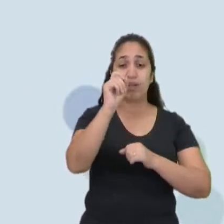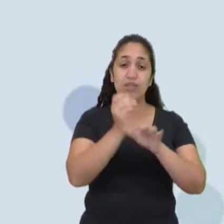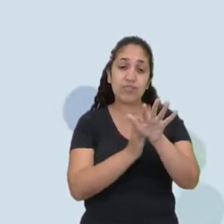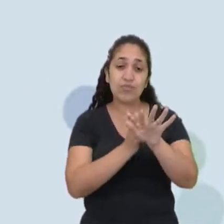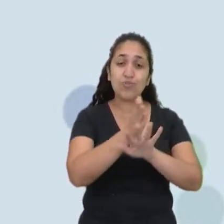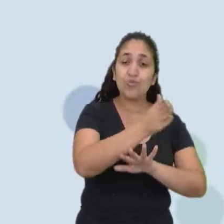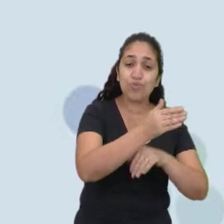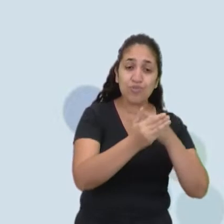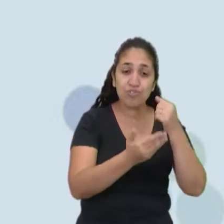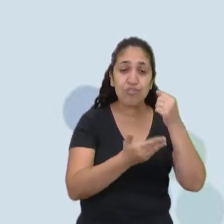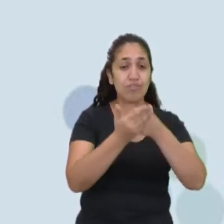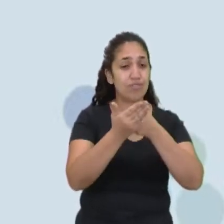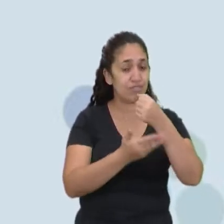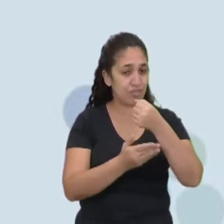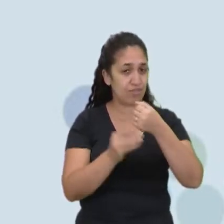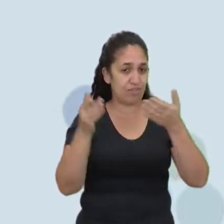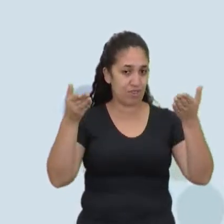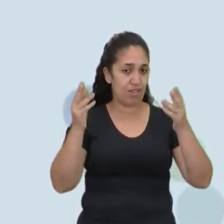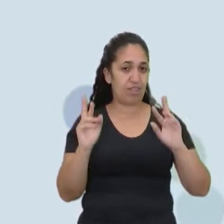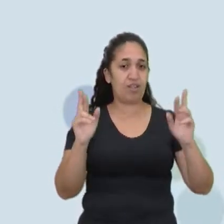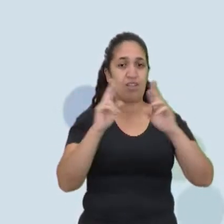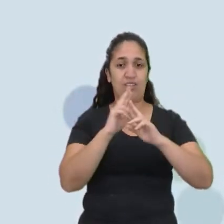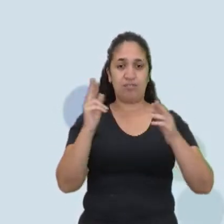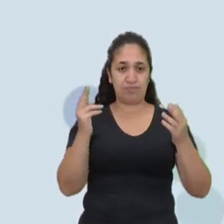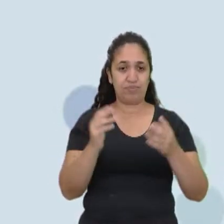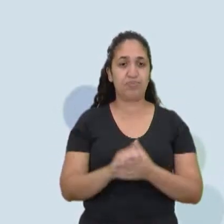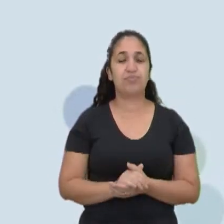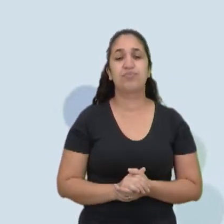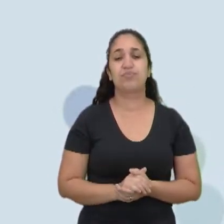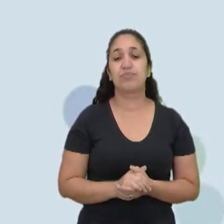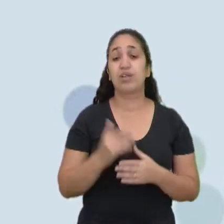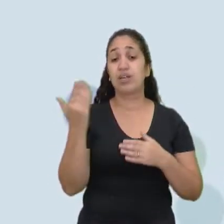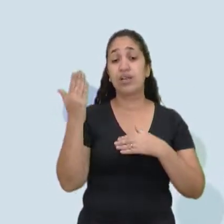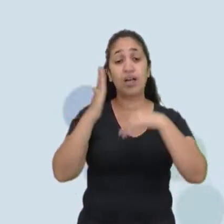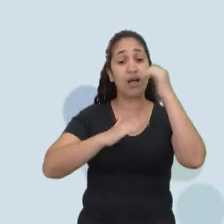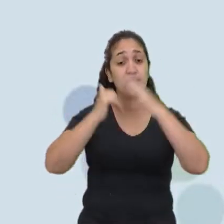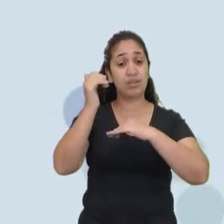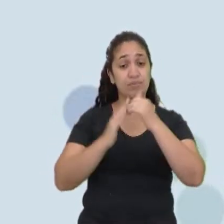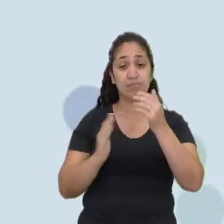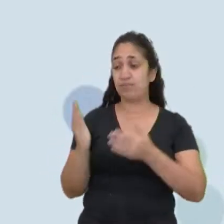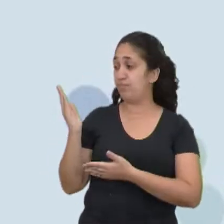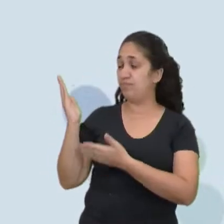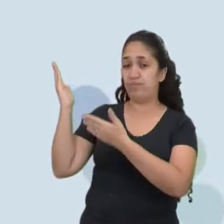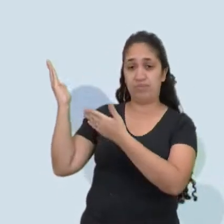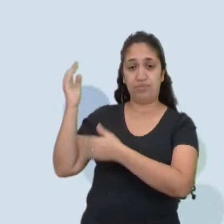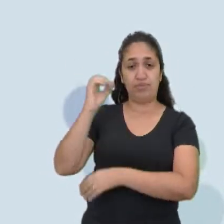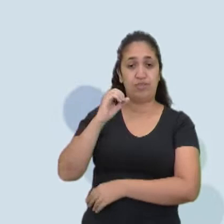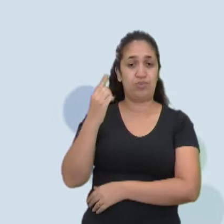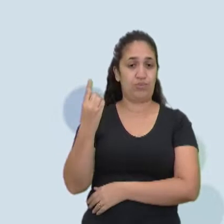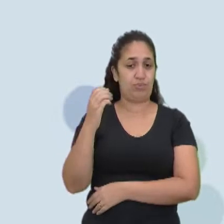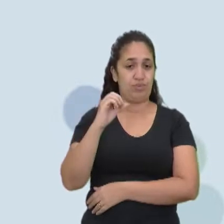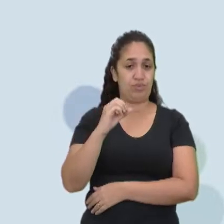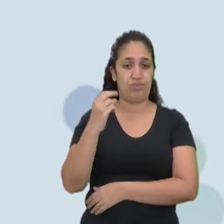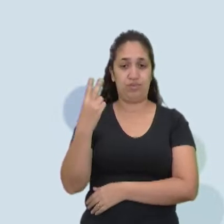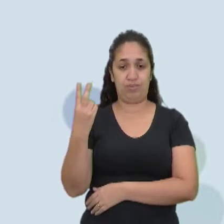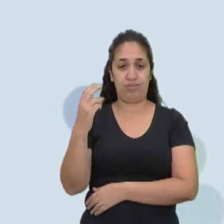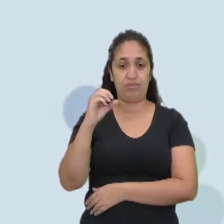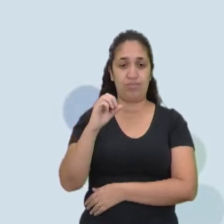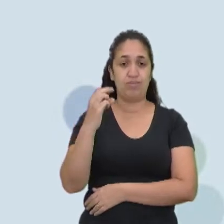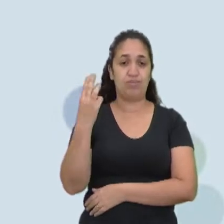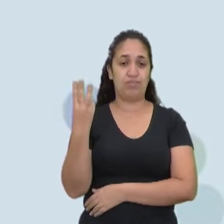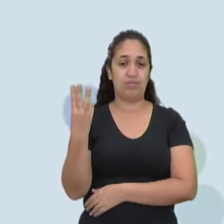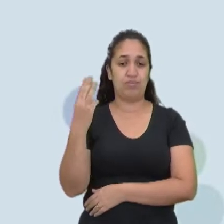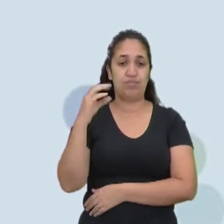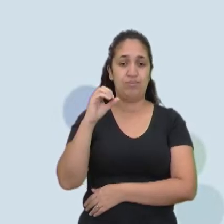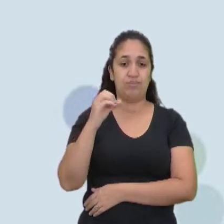estruturante que nós temos nesta relação. E as habilidades aí são as habilidades 01, 02,